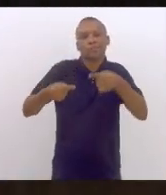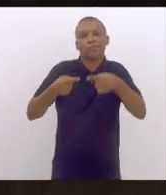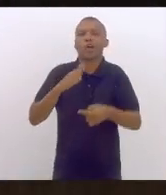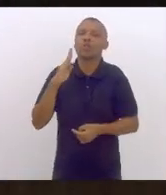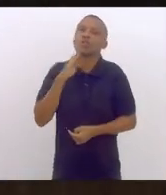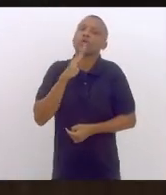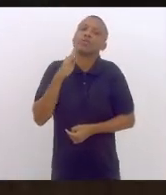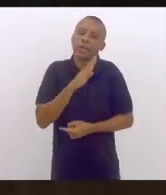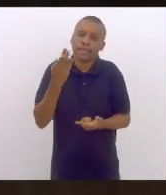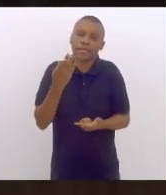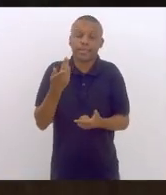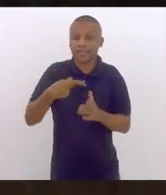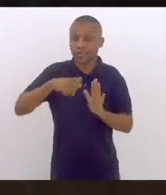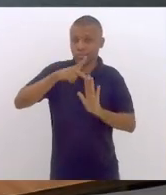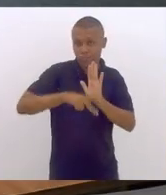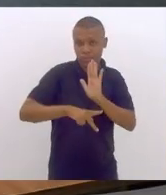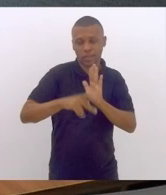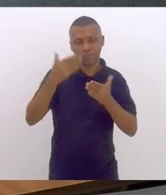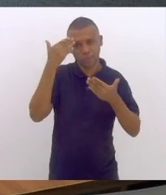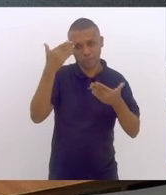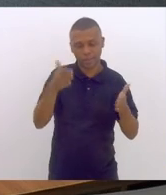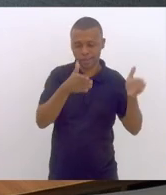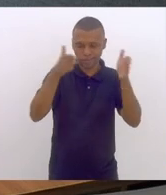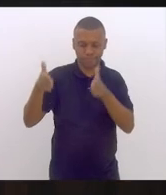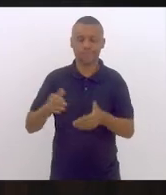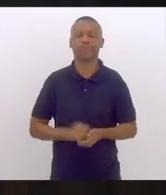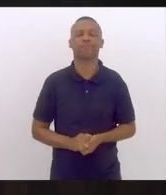urgência que deu o projeto muito obrigado